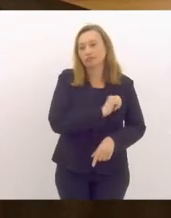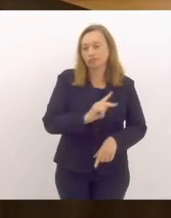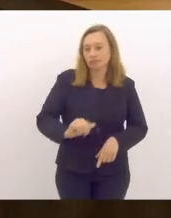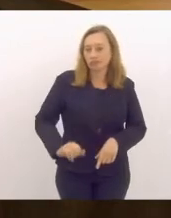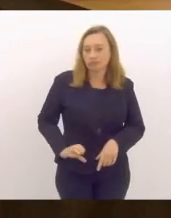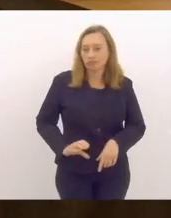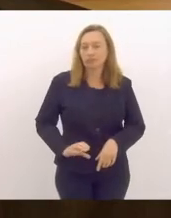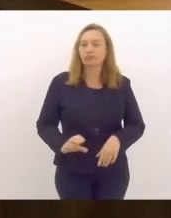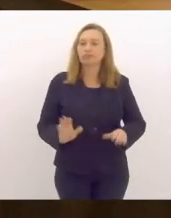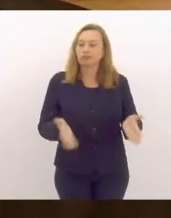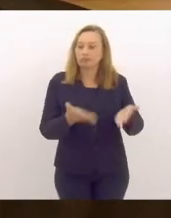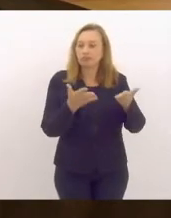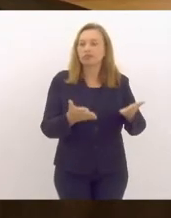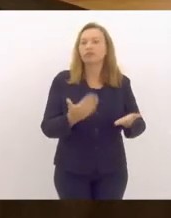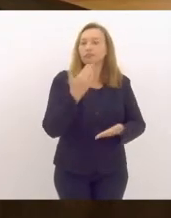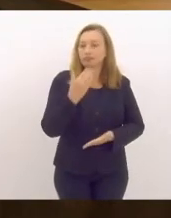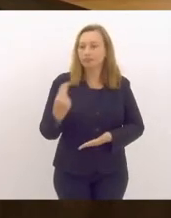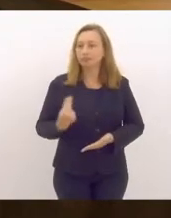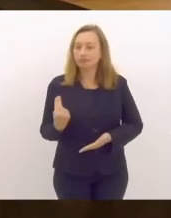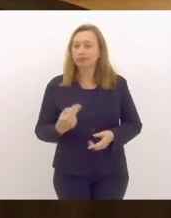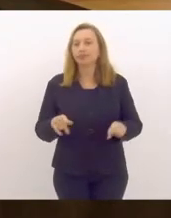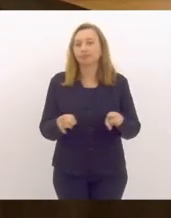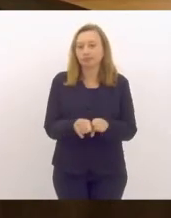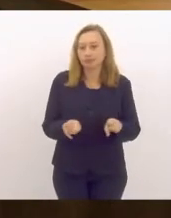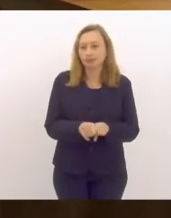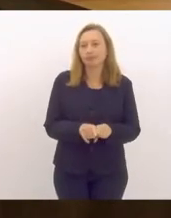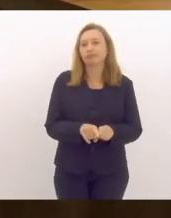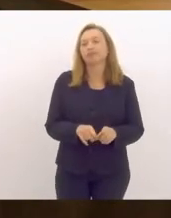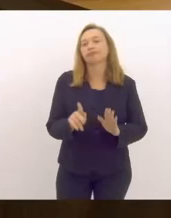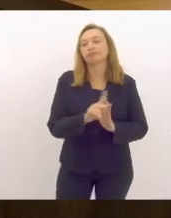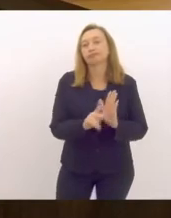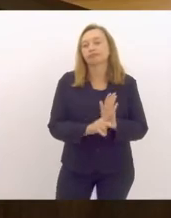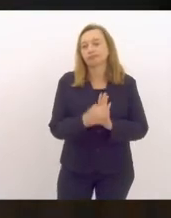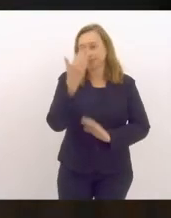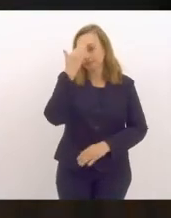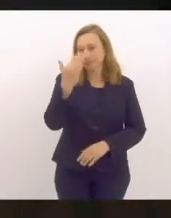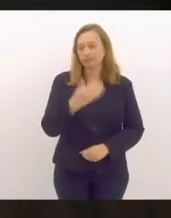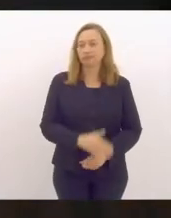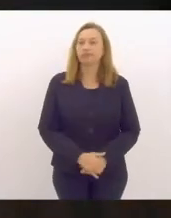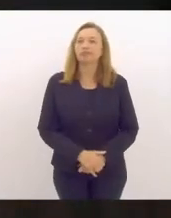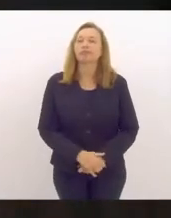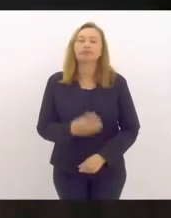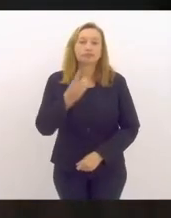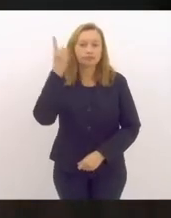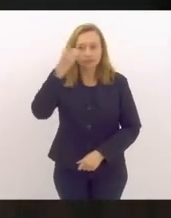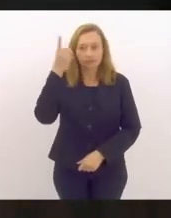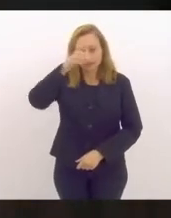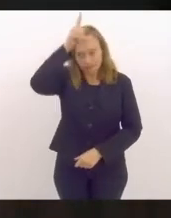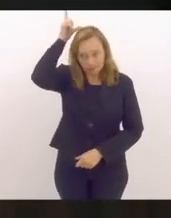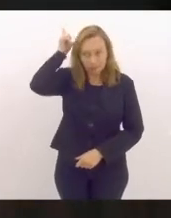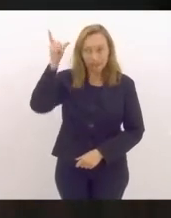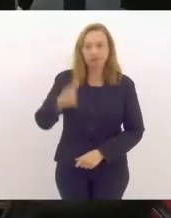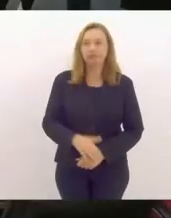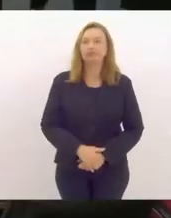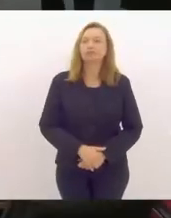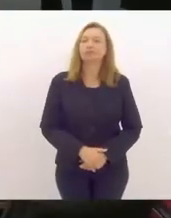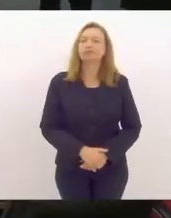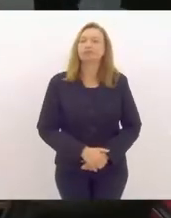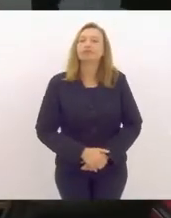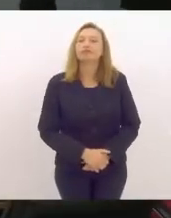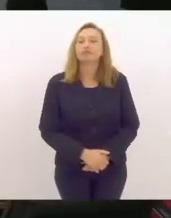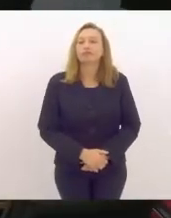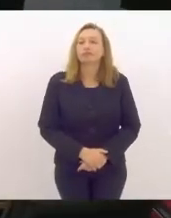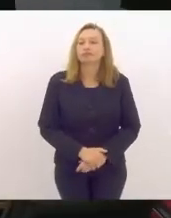desde já também a coautoria desse projeto. Muito obrigada. Deputado Luiz Paulo. Deputado